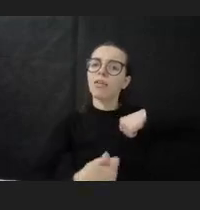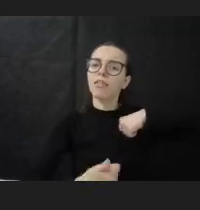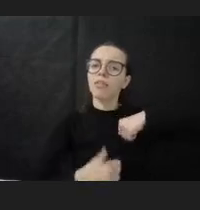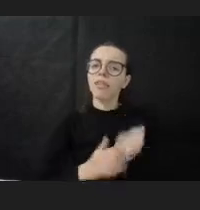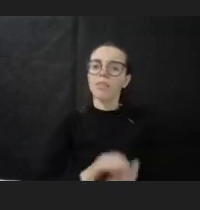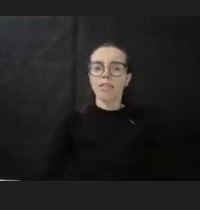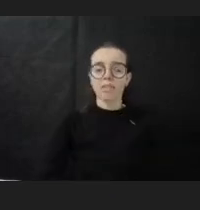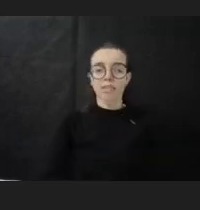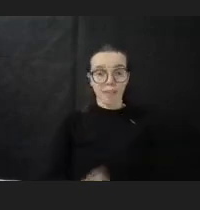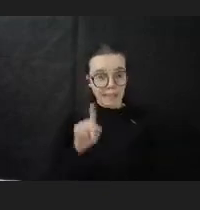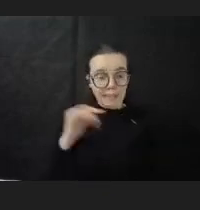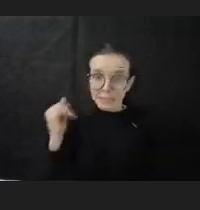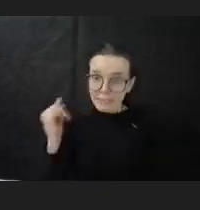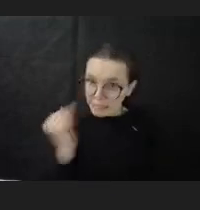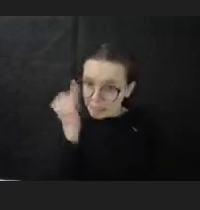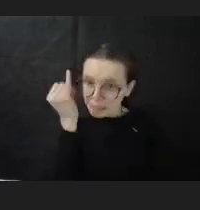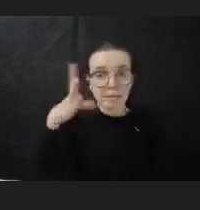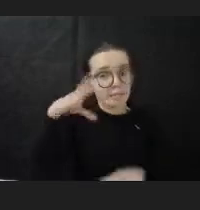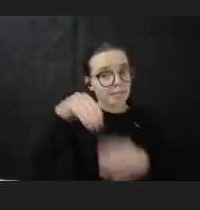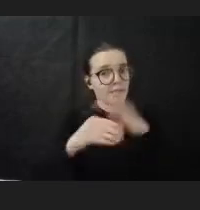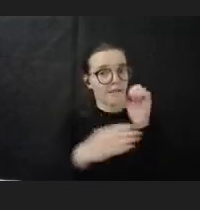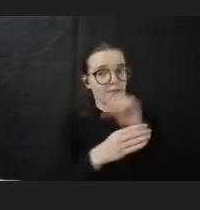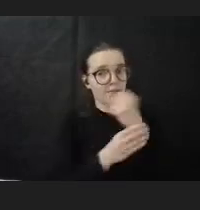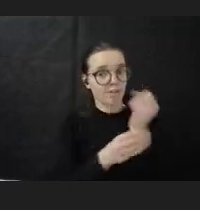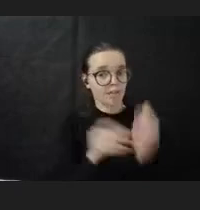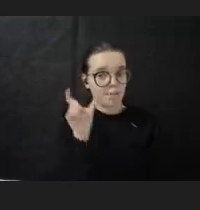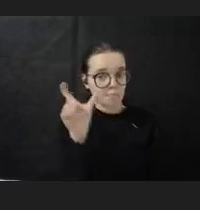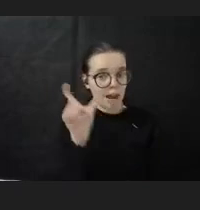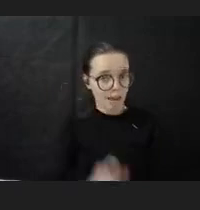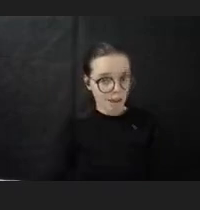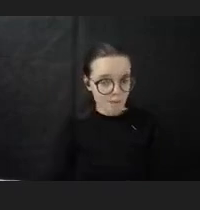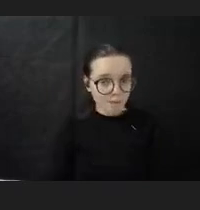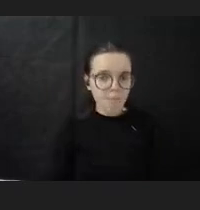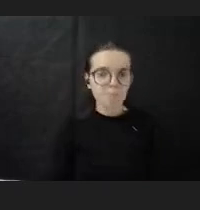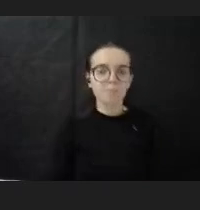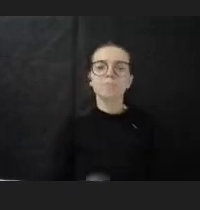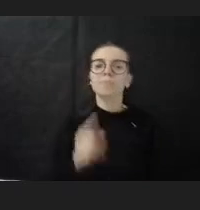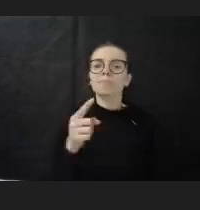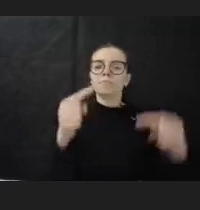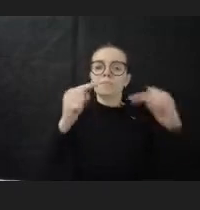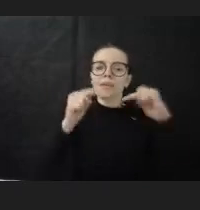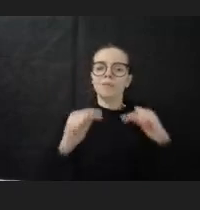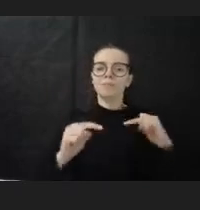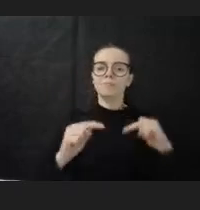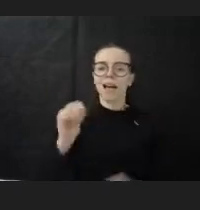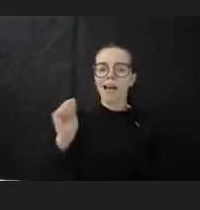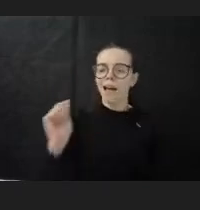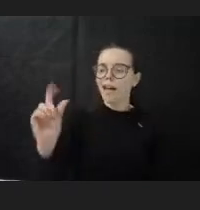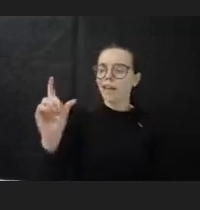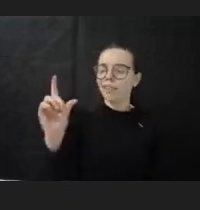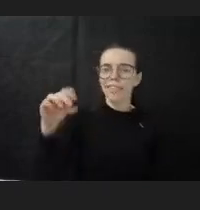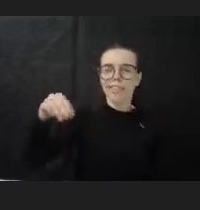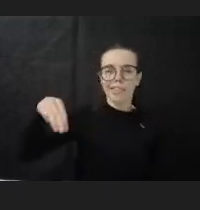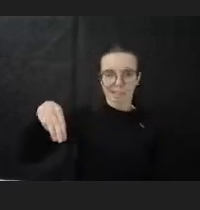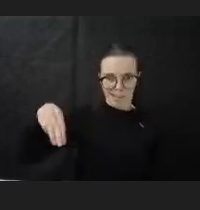Ok? Outro termo importante. Amplitude de movimento, né? O